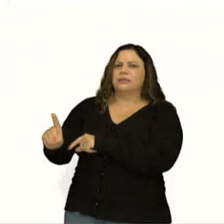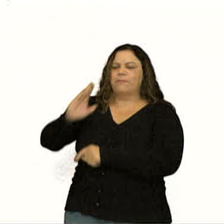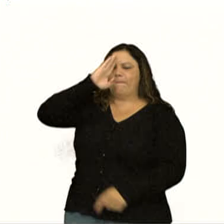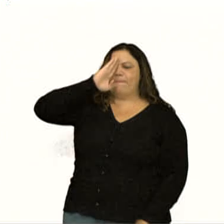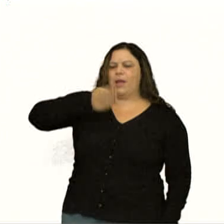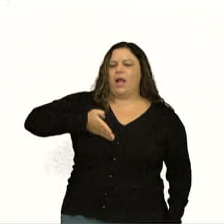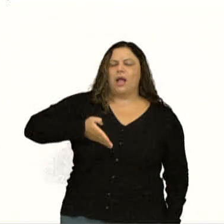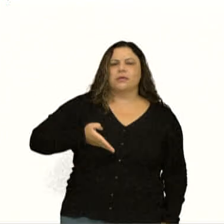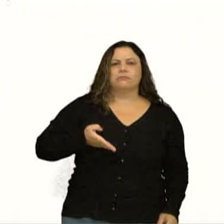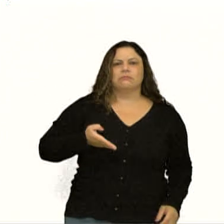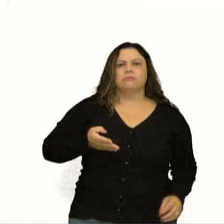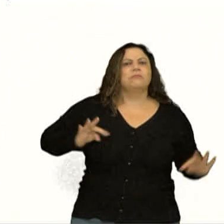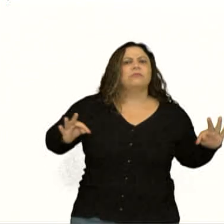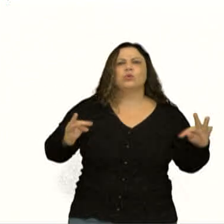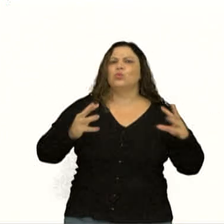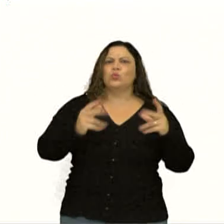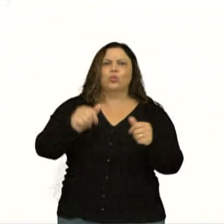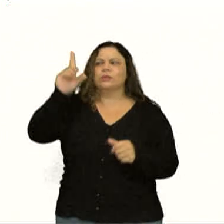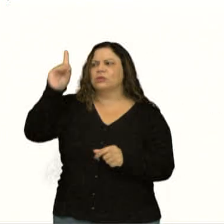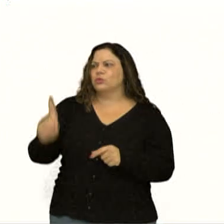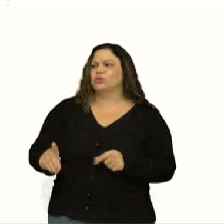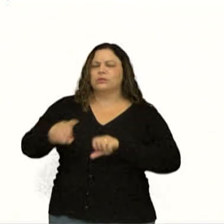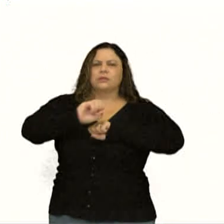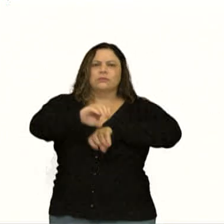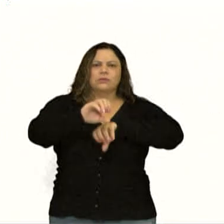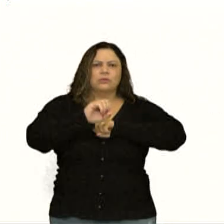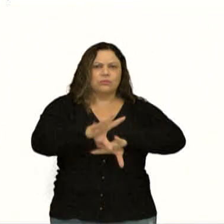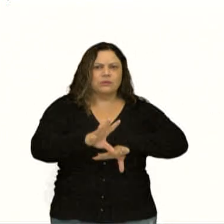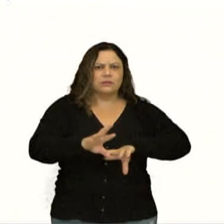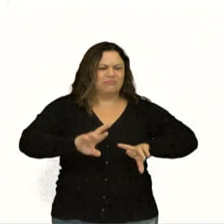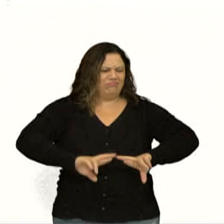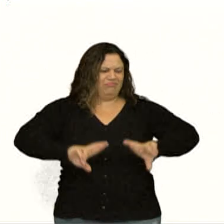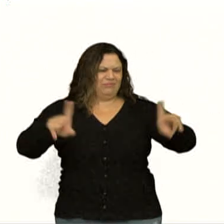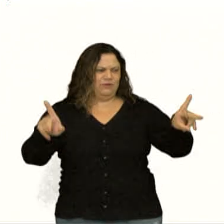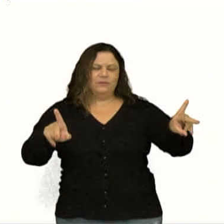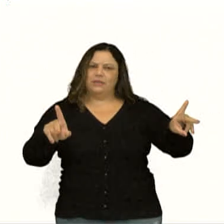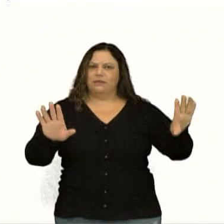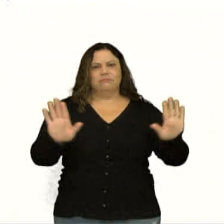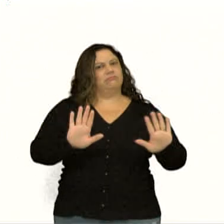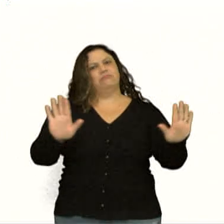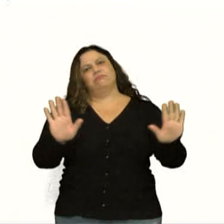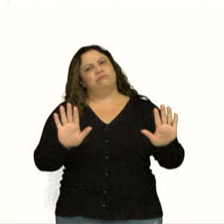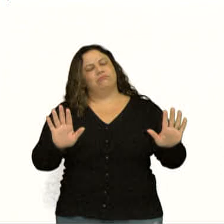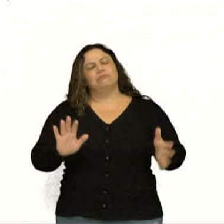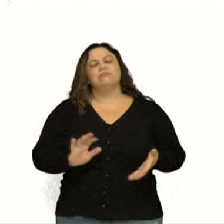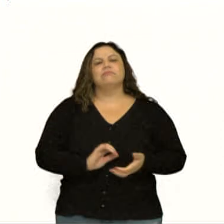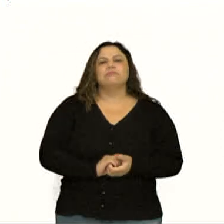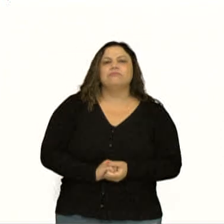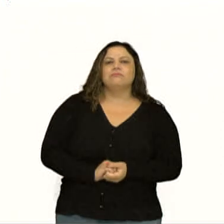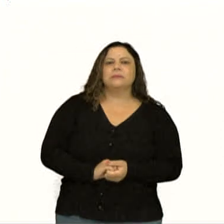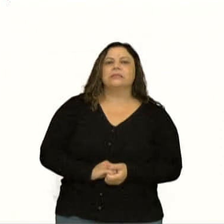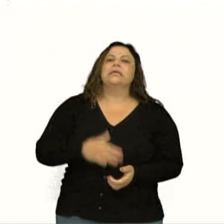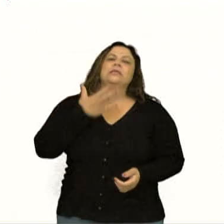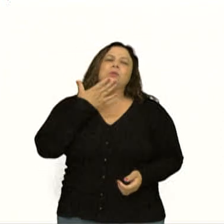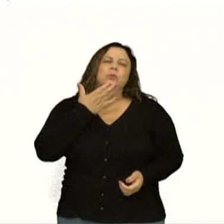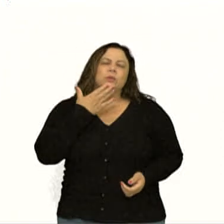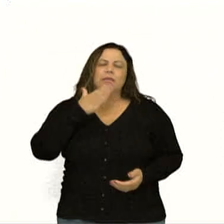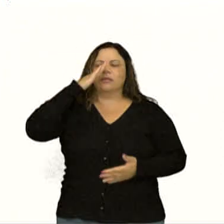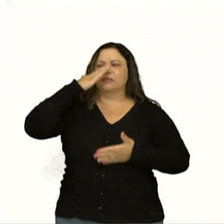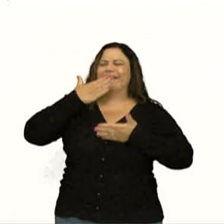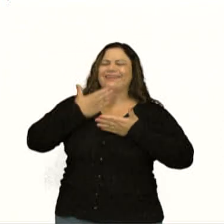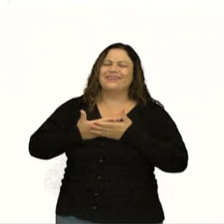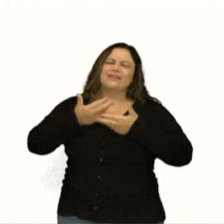toda pessoa tem direito à educação. Ele não está fazendo diferença de credo, de cor, de